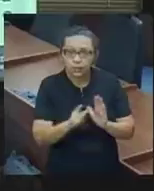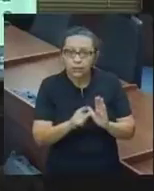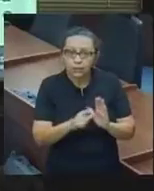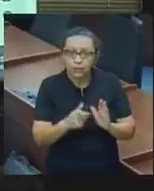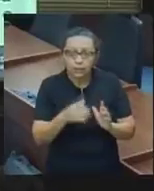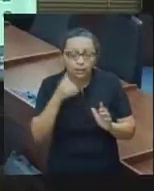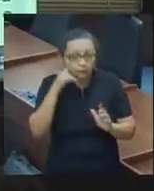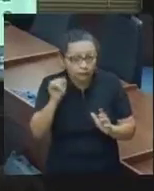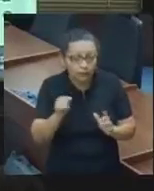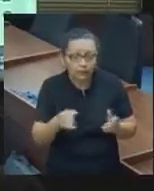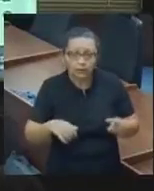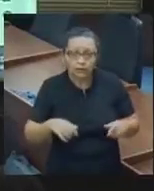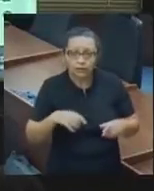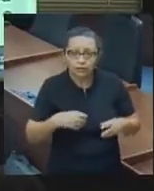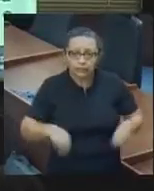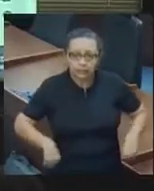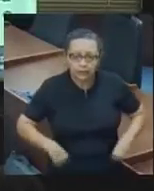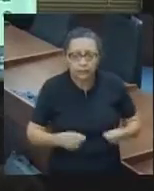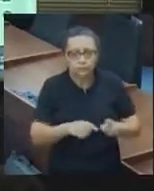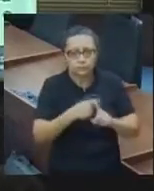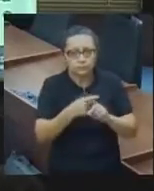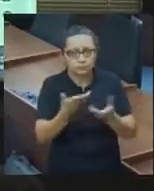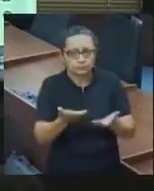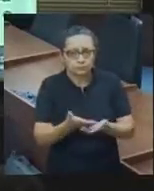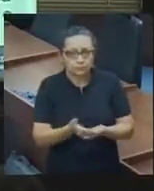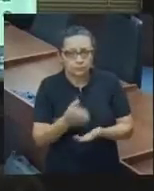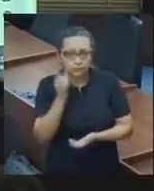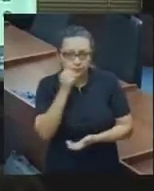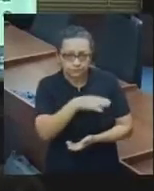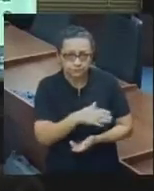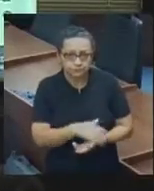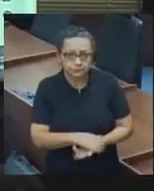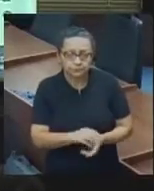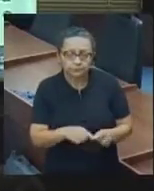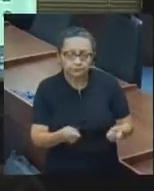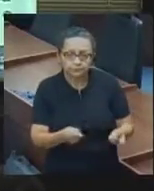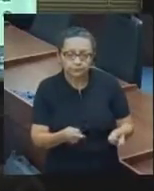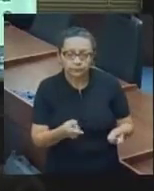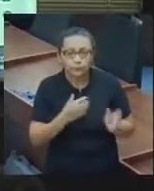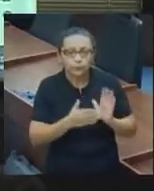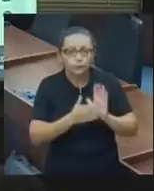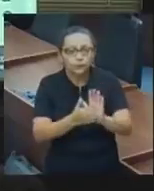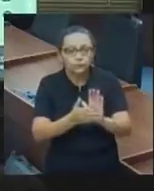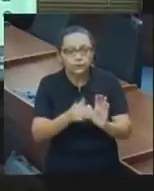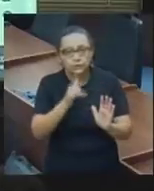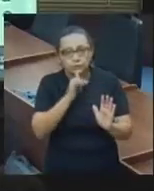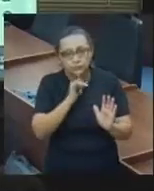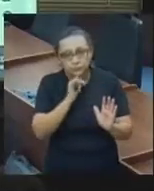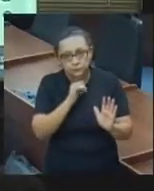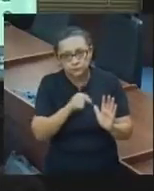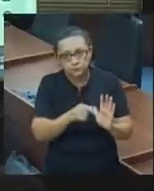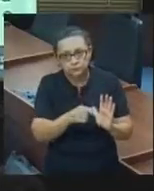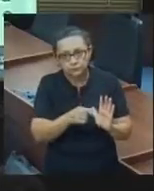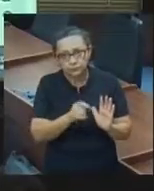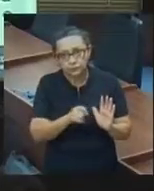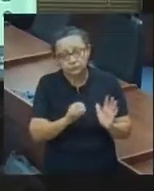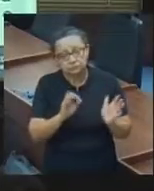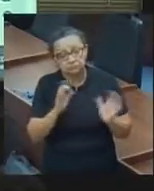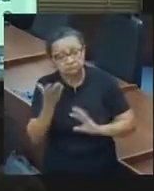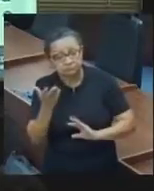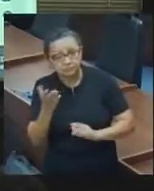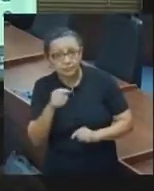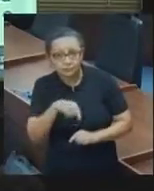desproporcional indevido é tanto dando exemplos aqui que eventualmente